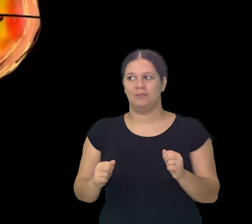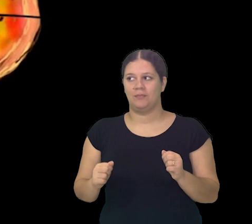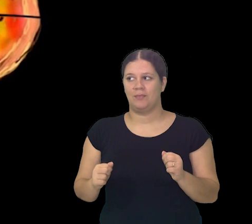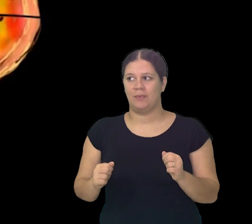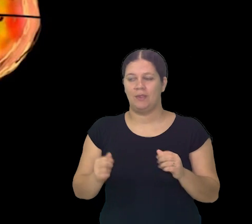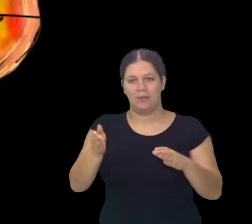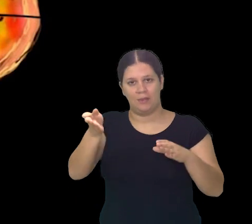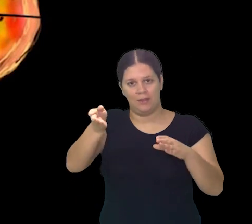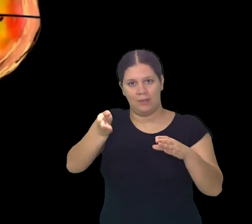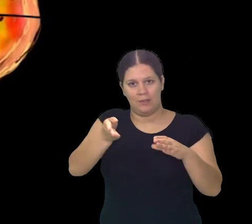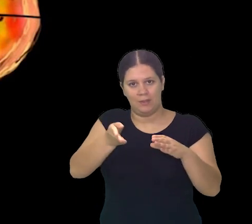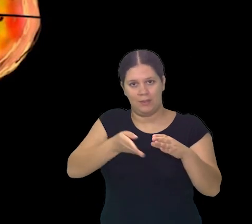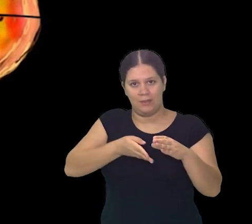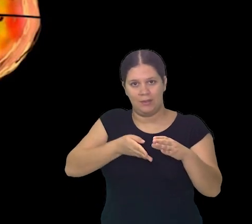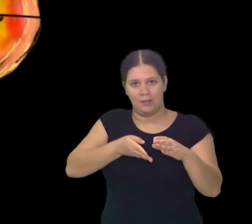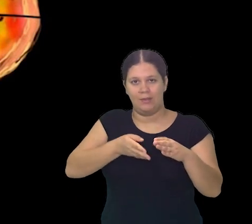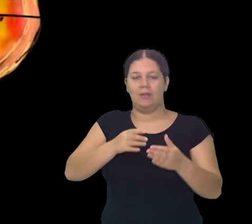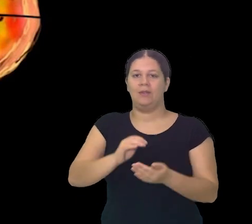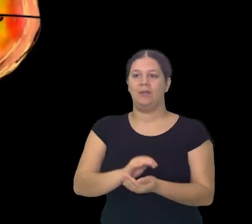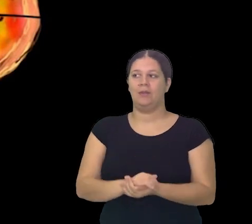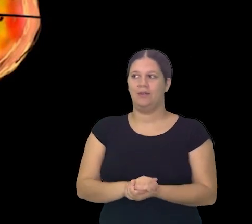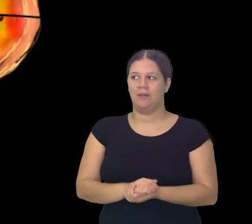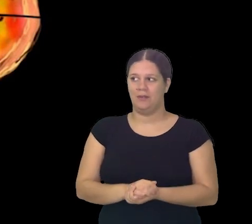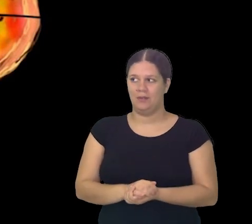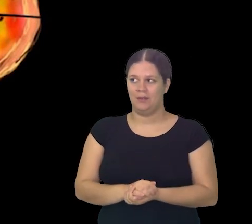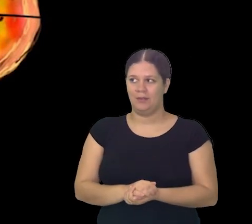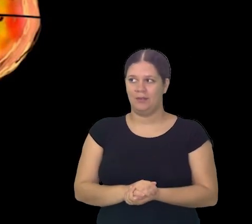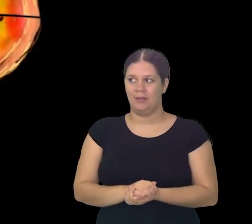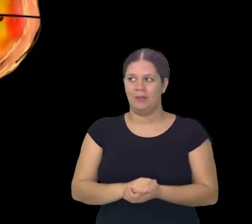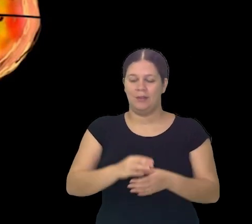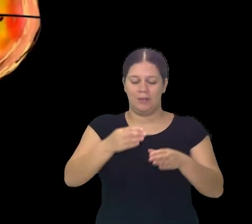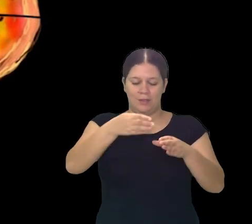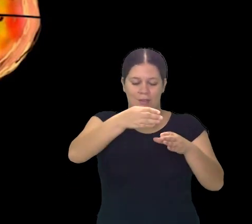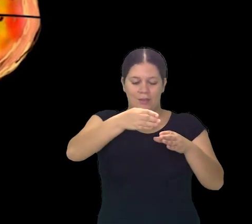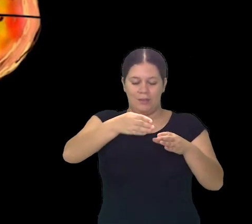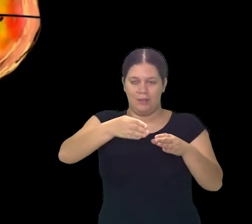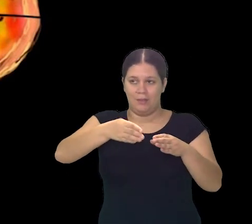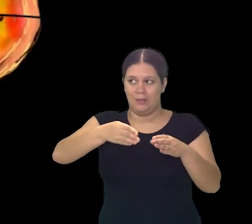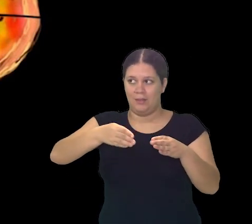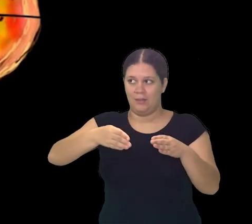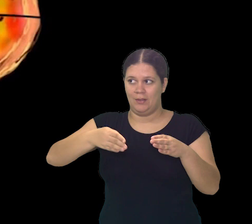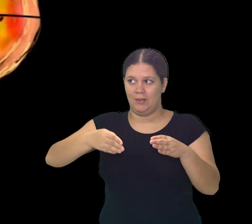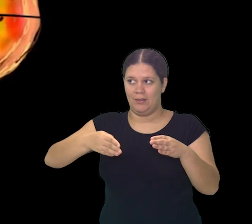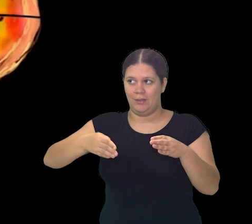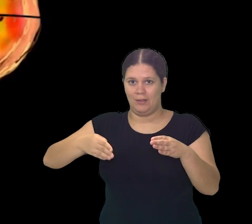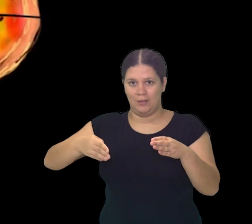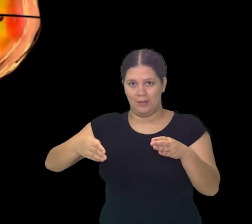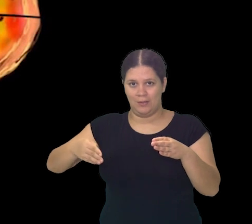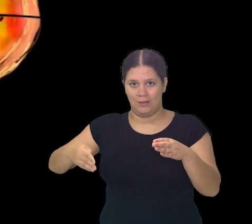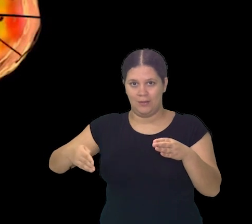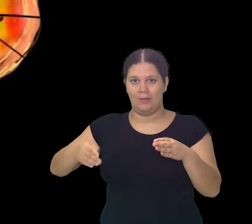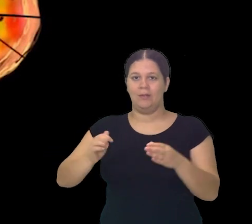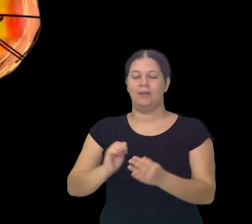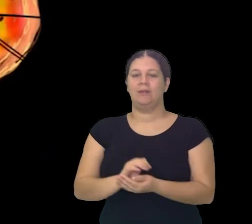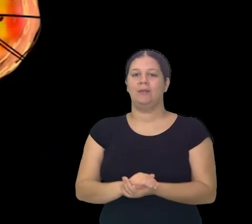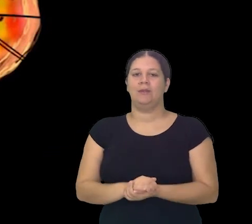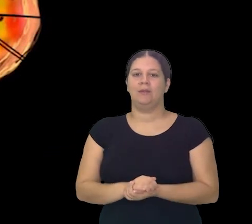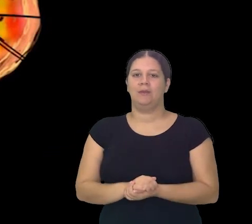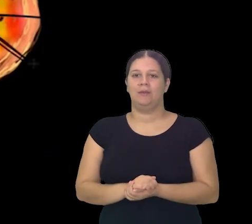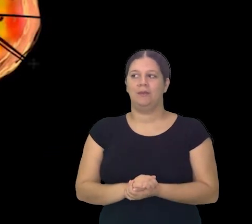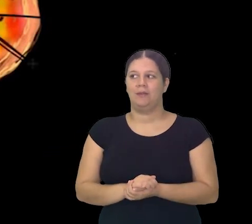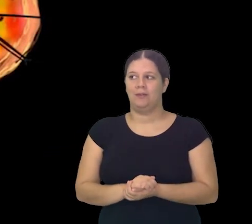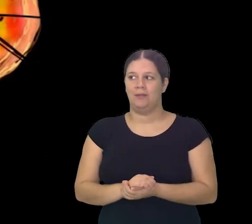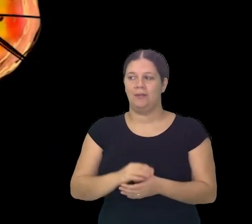pedaços iguais. Aqueles não parecem tão iguais quanto eu gostaria. Assim, aquilo parece